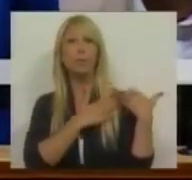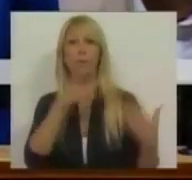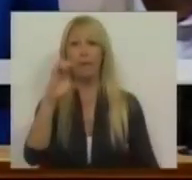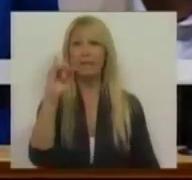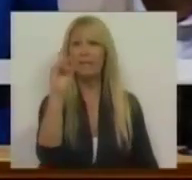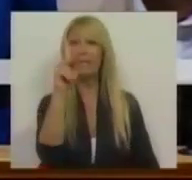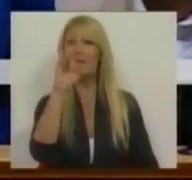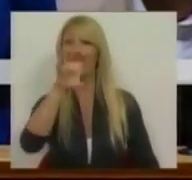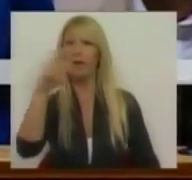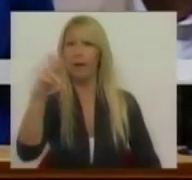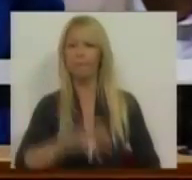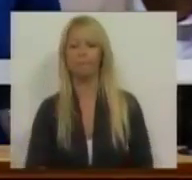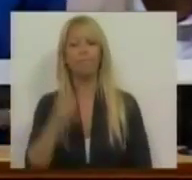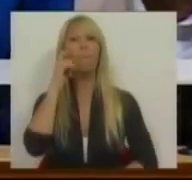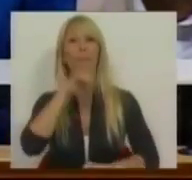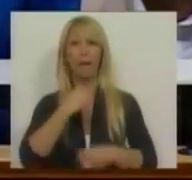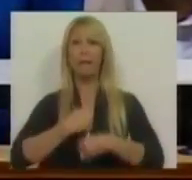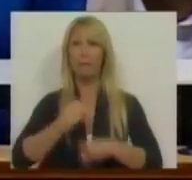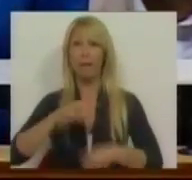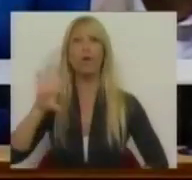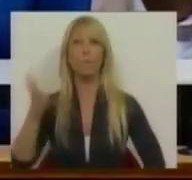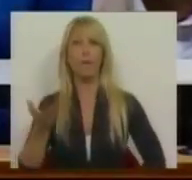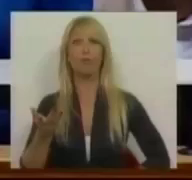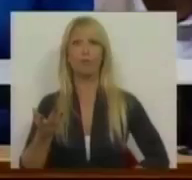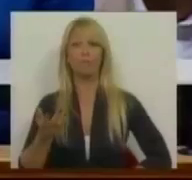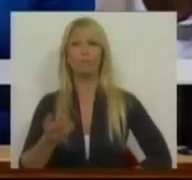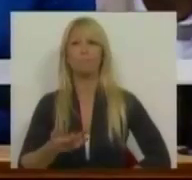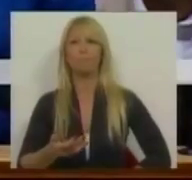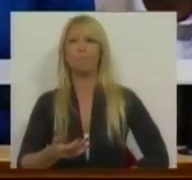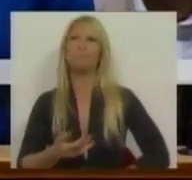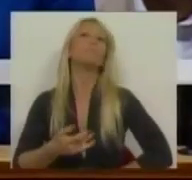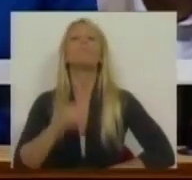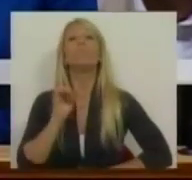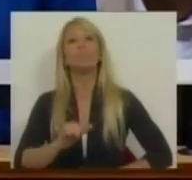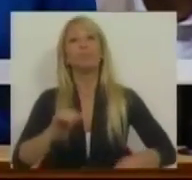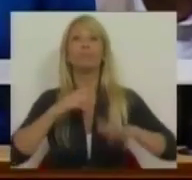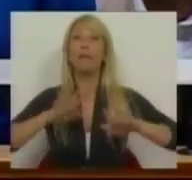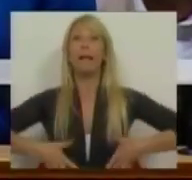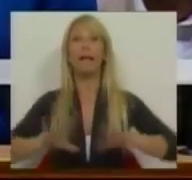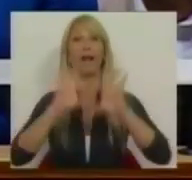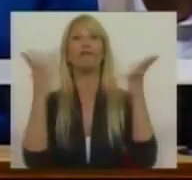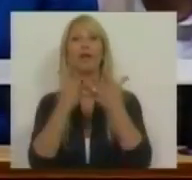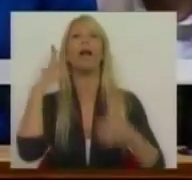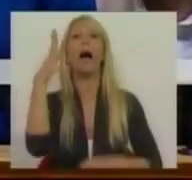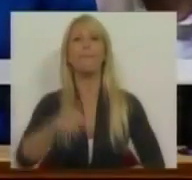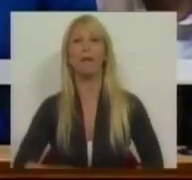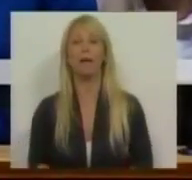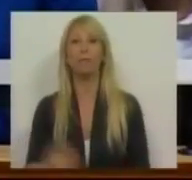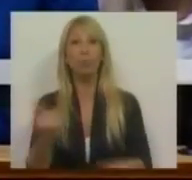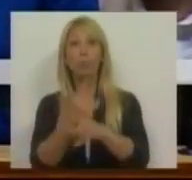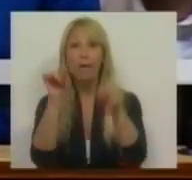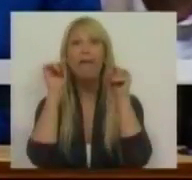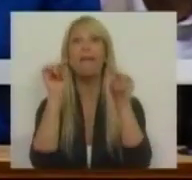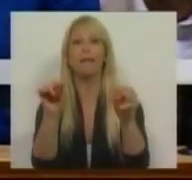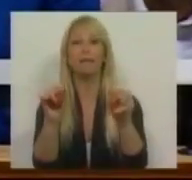cívica de quem trabalha neste país é a greve geral de amanhã. Queira terminar, Porque Sra. essa é a Deputada.